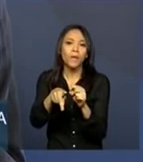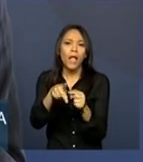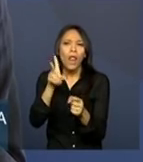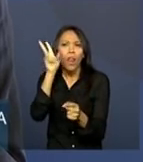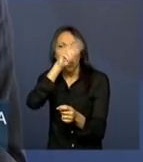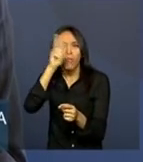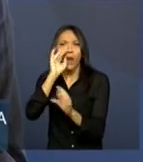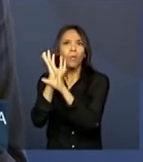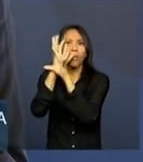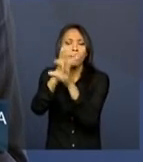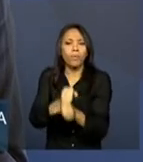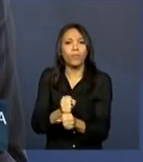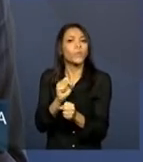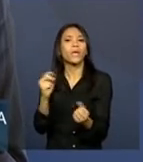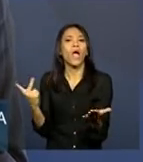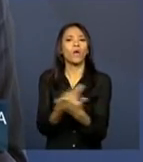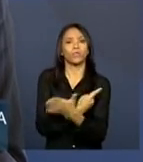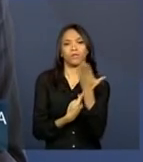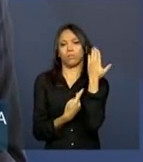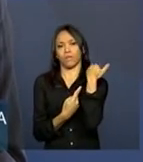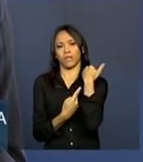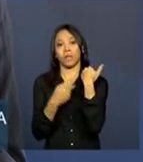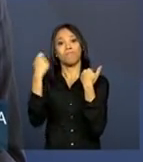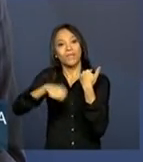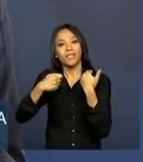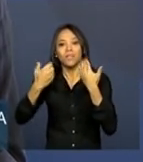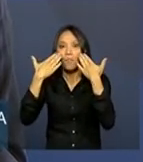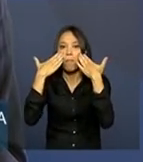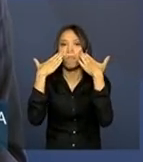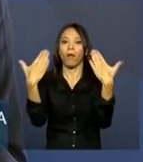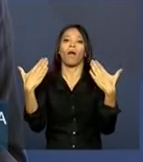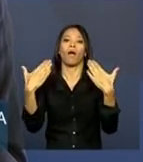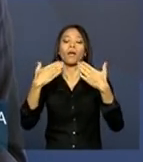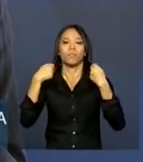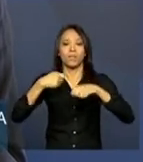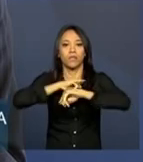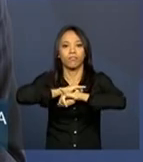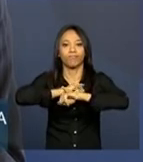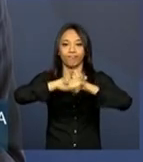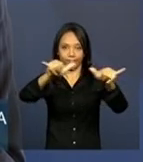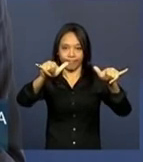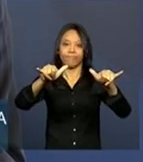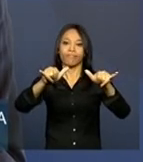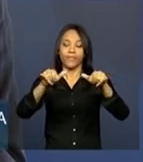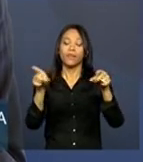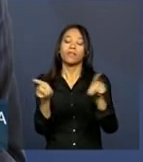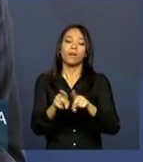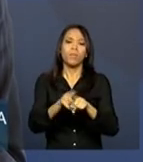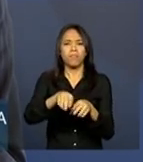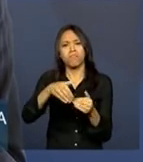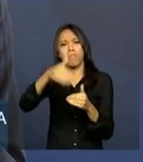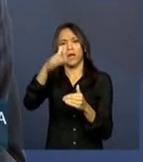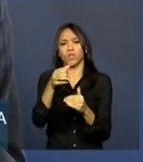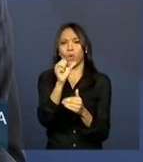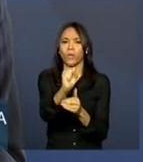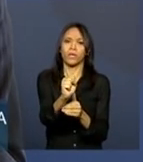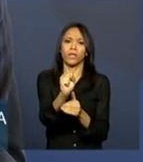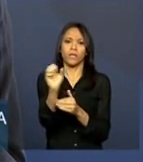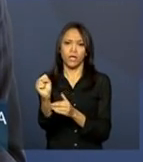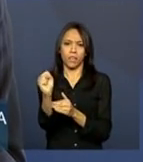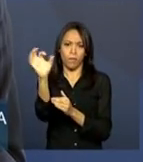memória social se não é revelada e compartilhada essa constatação e a de que mais de 80% dos